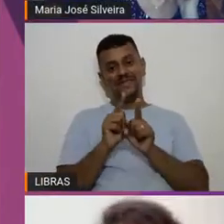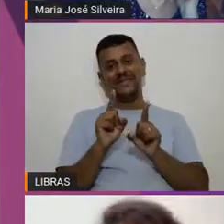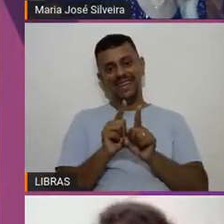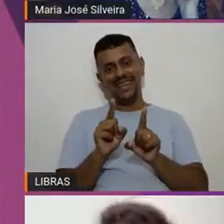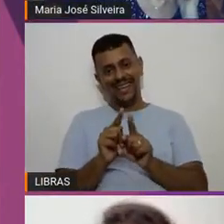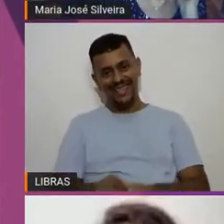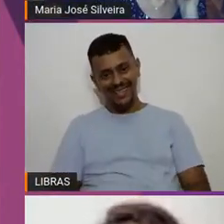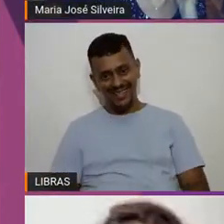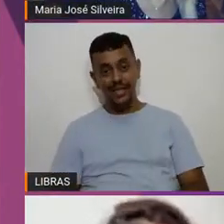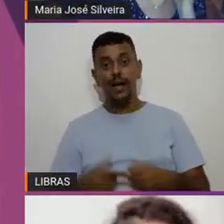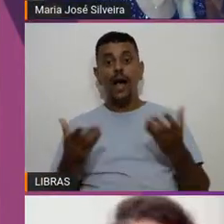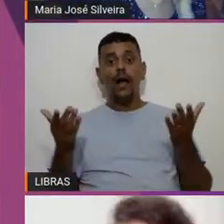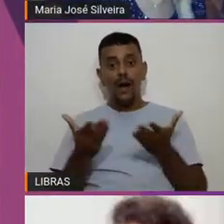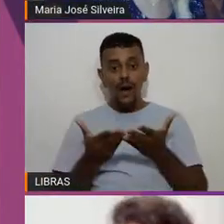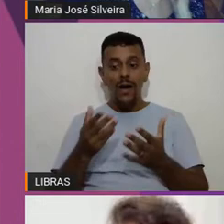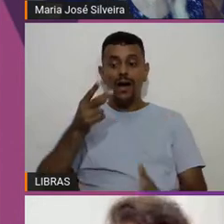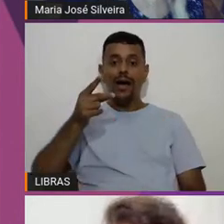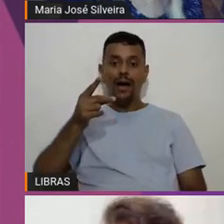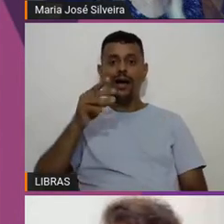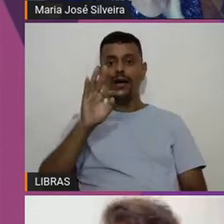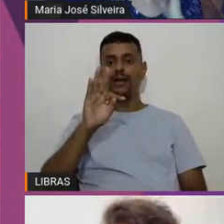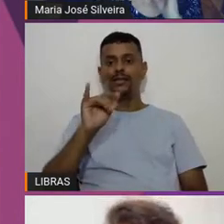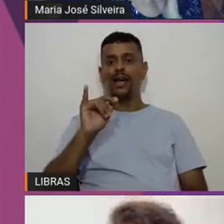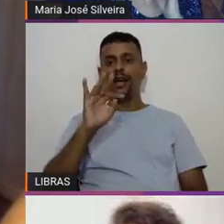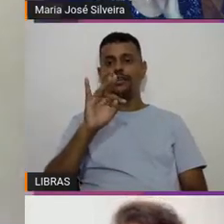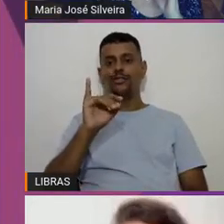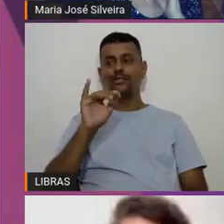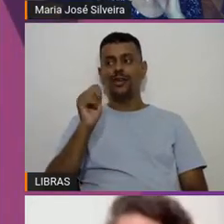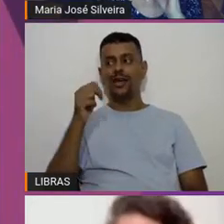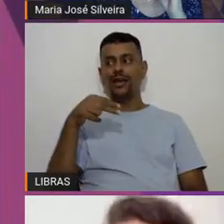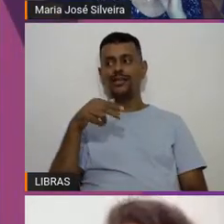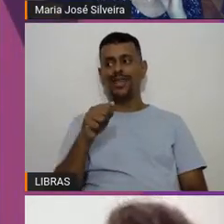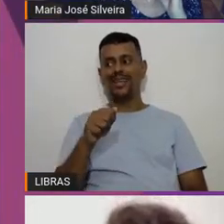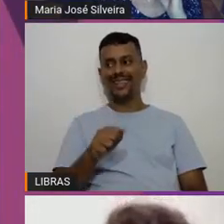então agora Tatiana vamos ver o